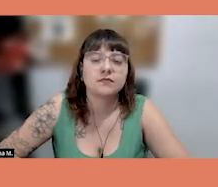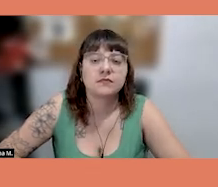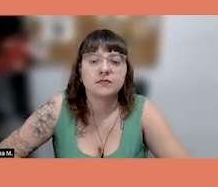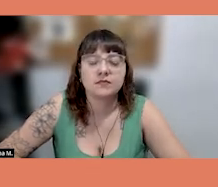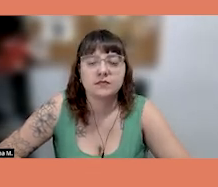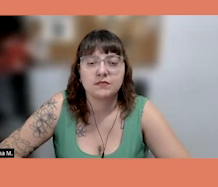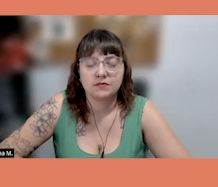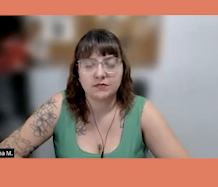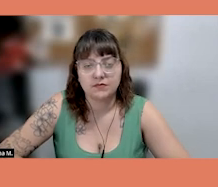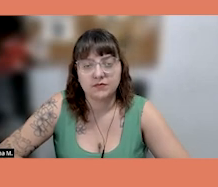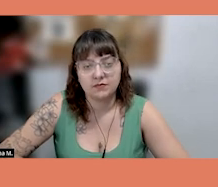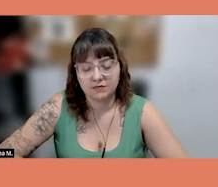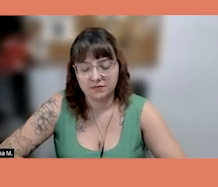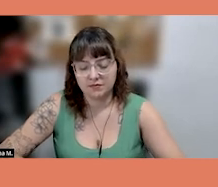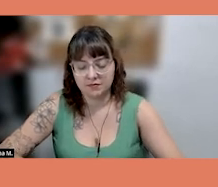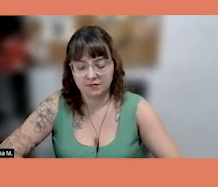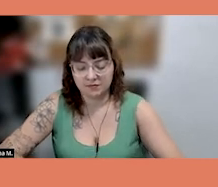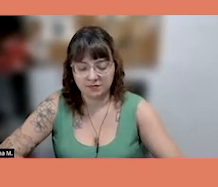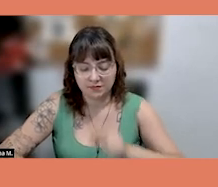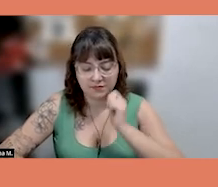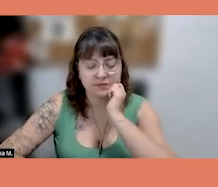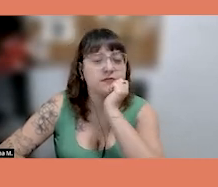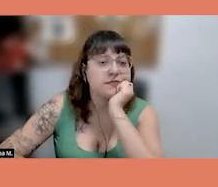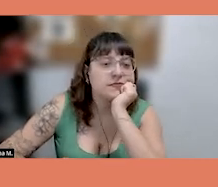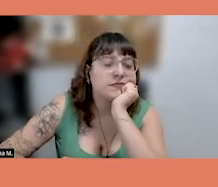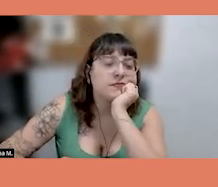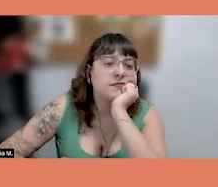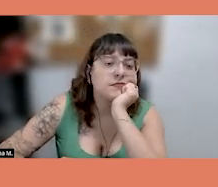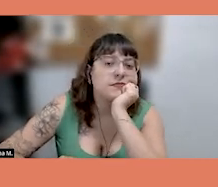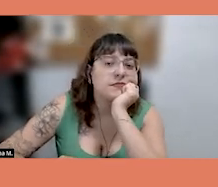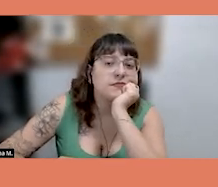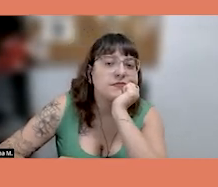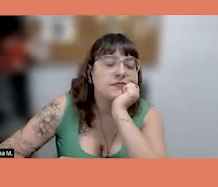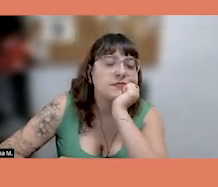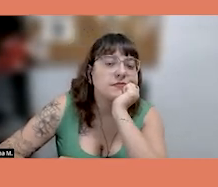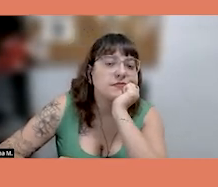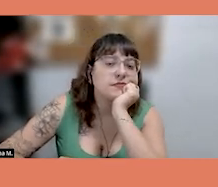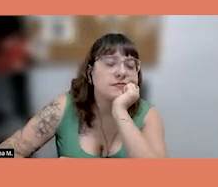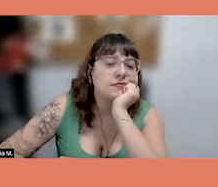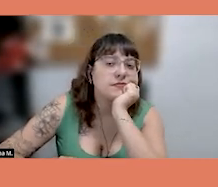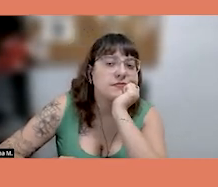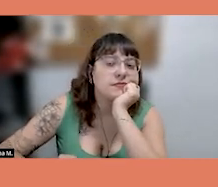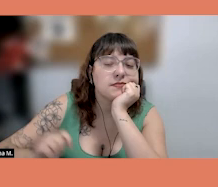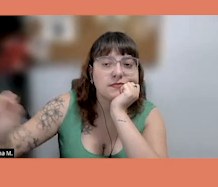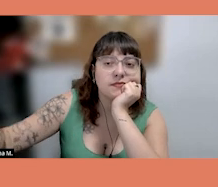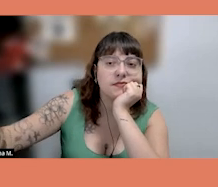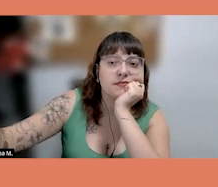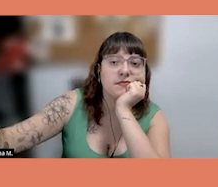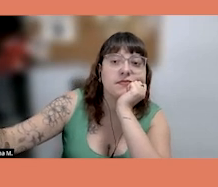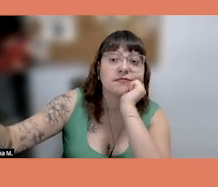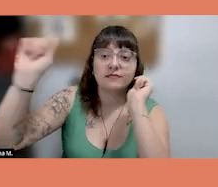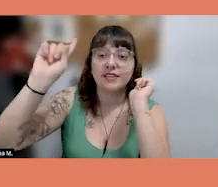nessas informações, estava mencionando, podem ser, né, linhas, pontos ou polígonos. E eles podem ser representados dessa